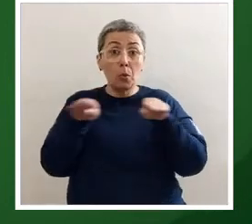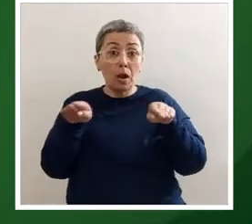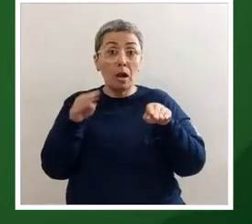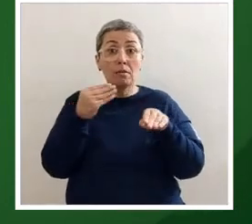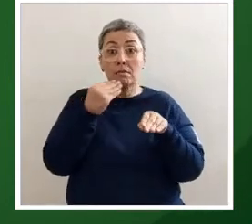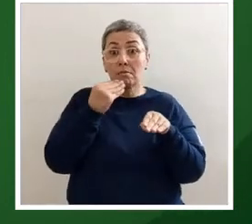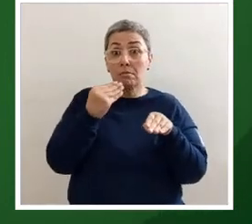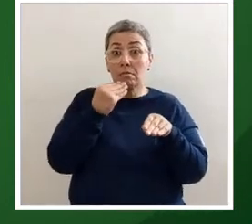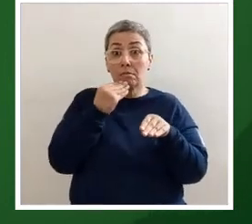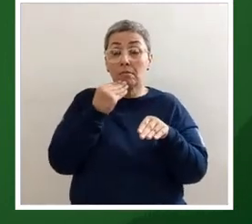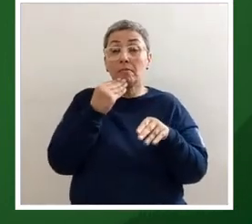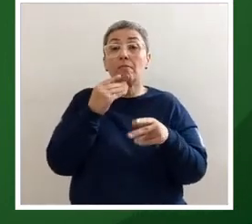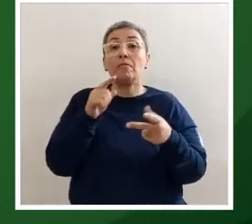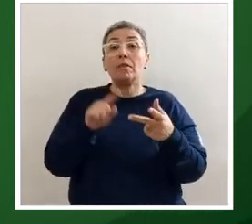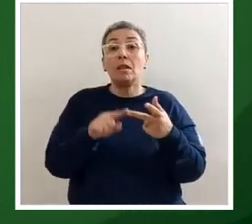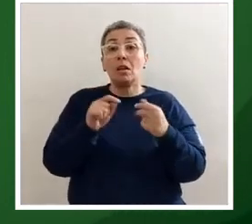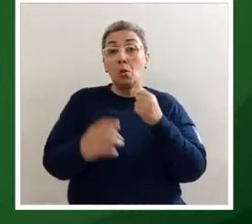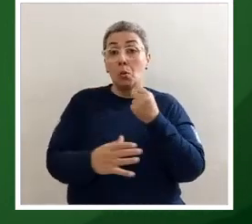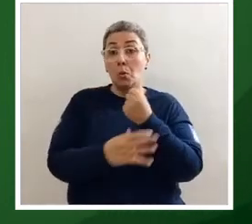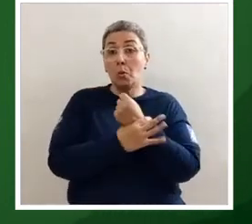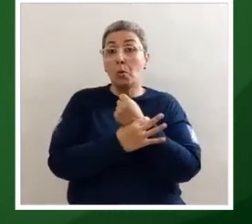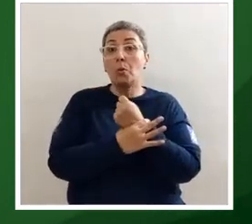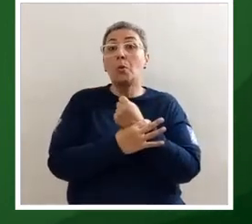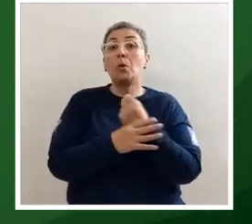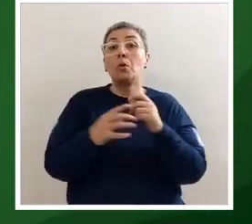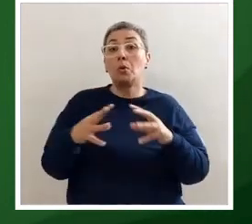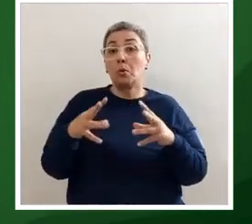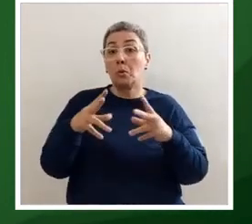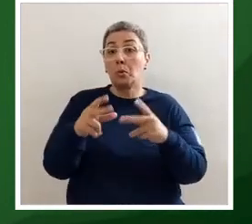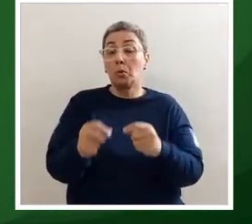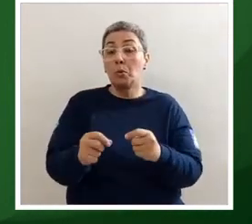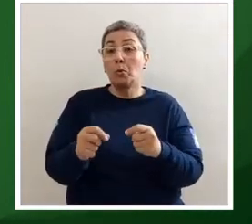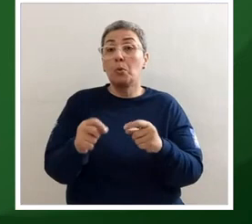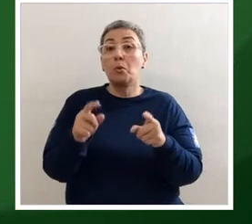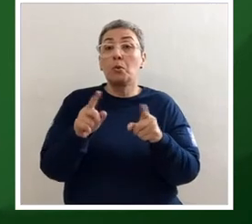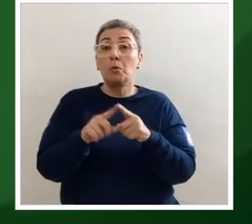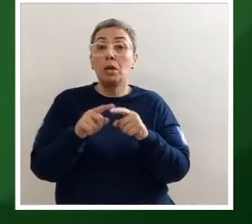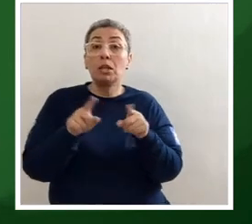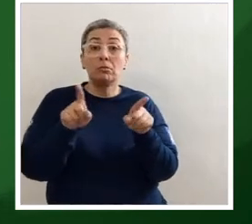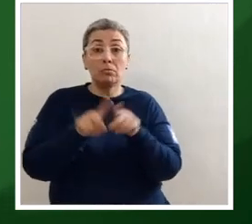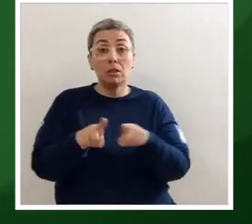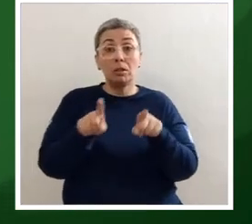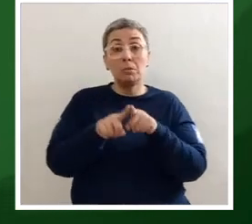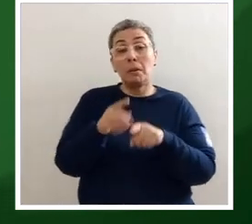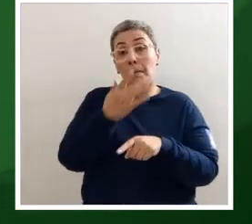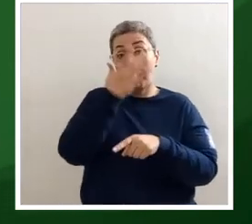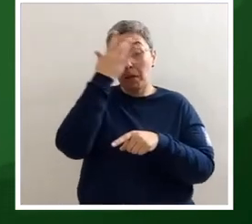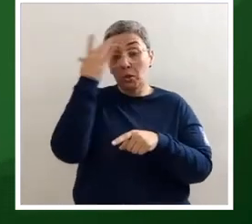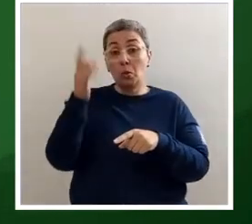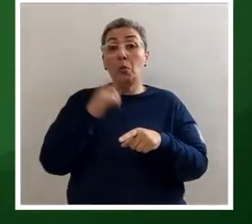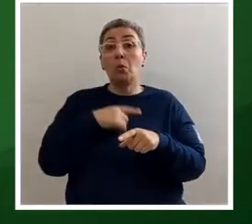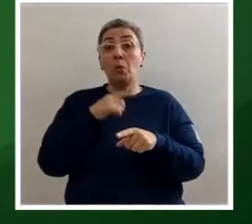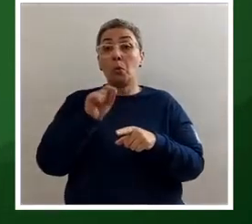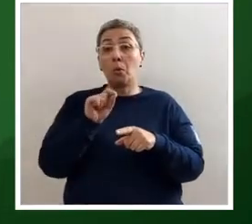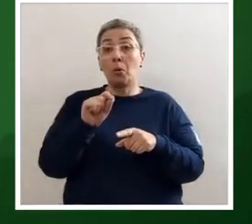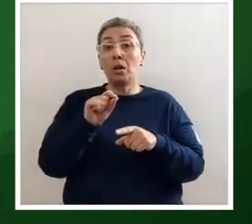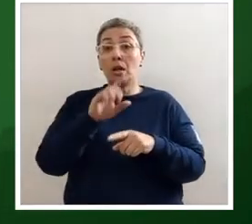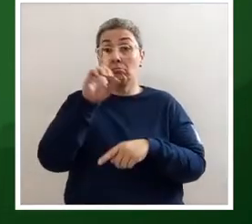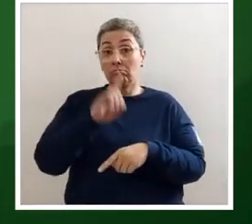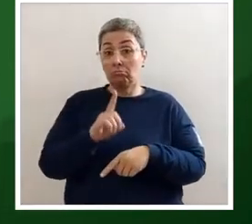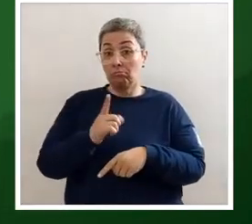oportunidades garantindo-se a todos inclusive as pessoas em situação de